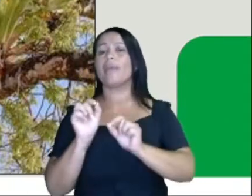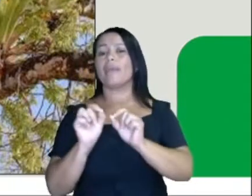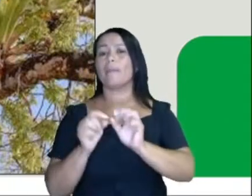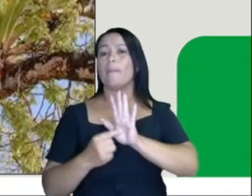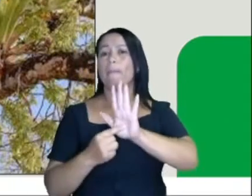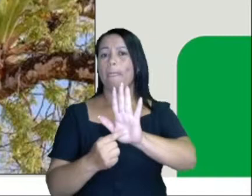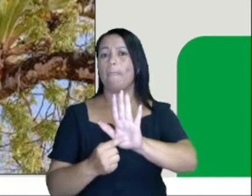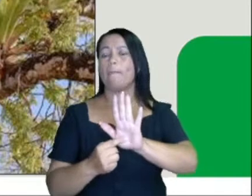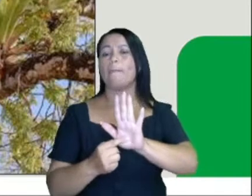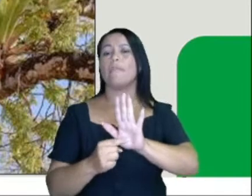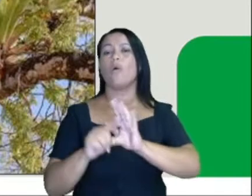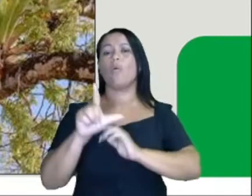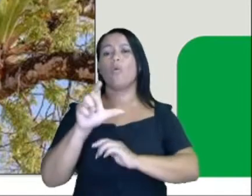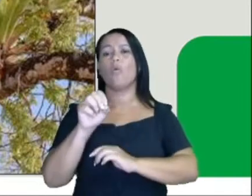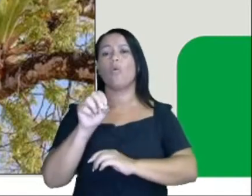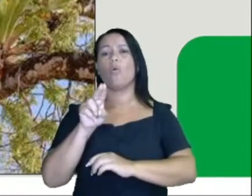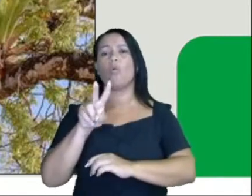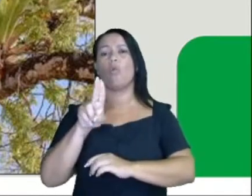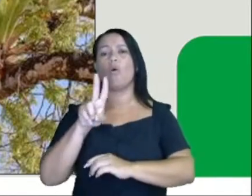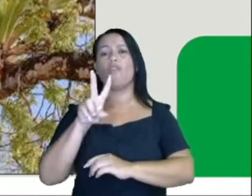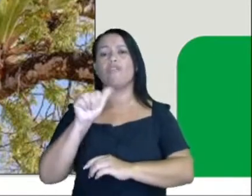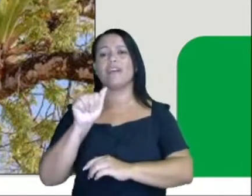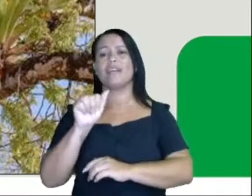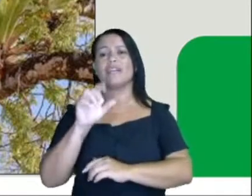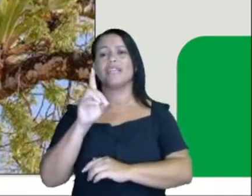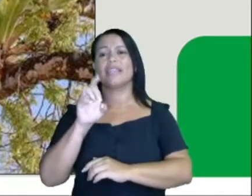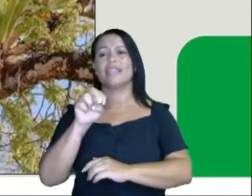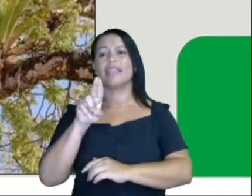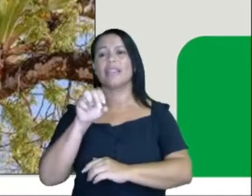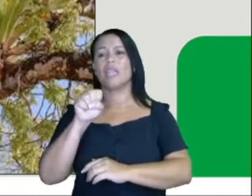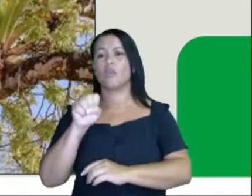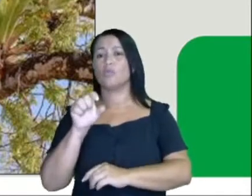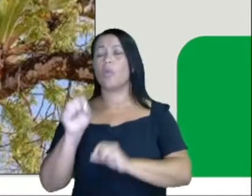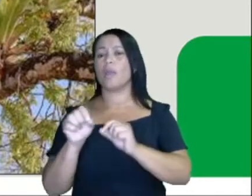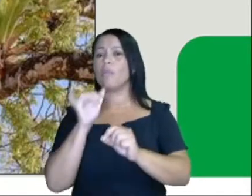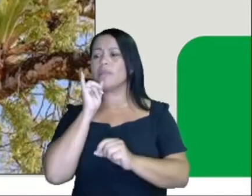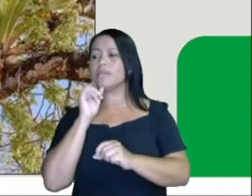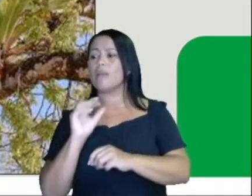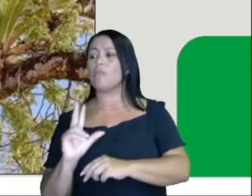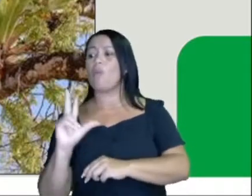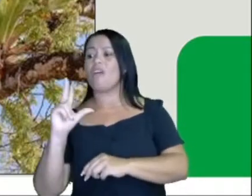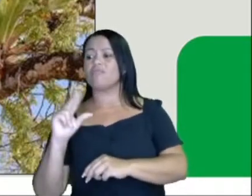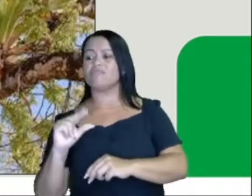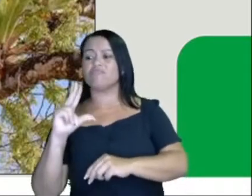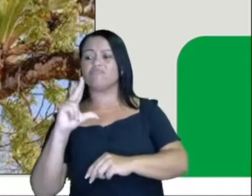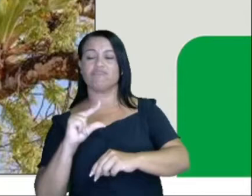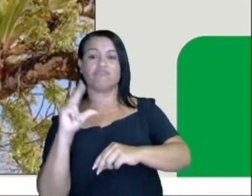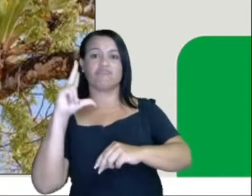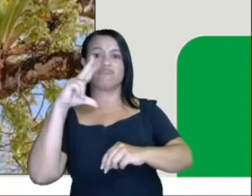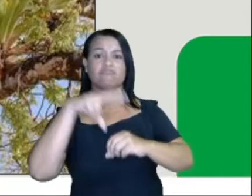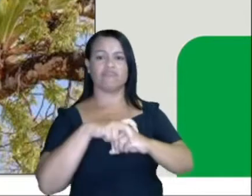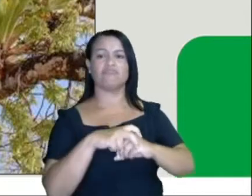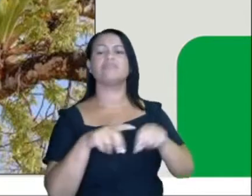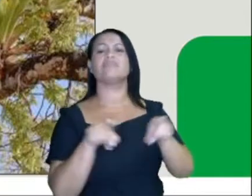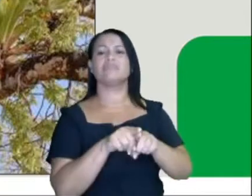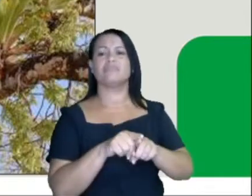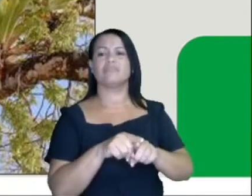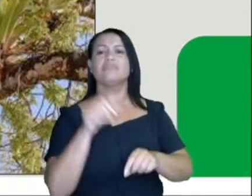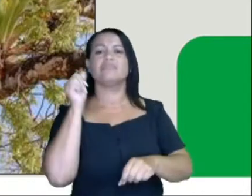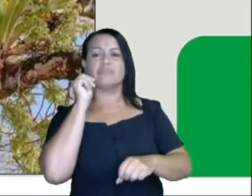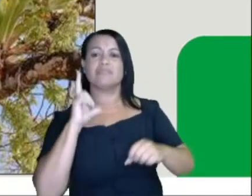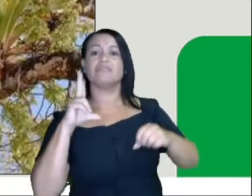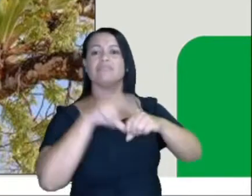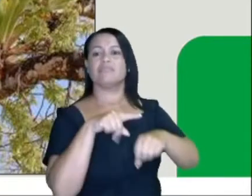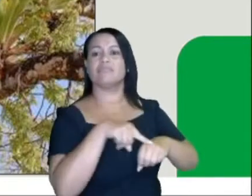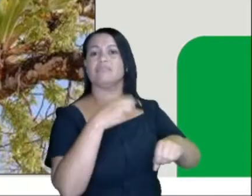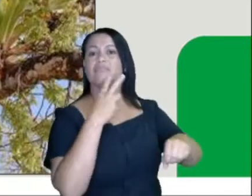chamado louva-a-Deus, que durante a cópula com o macho, a fêmea devora o macho.